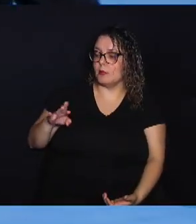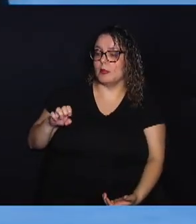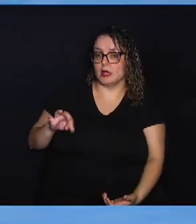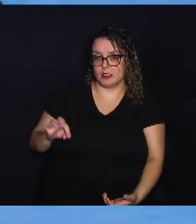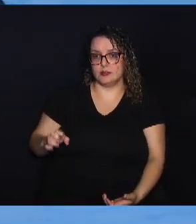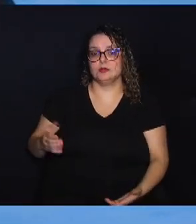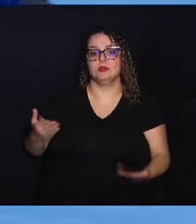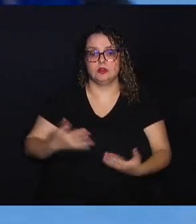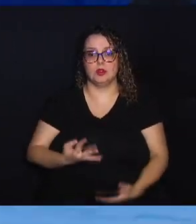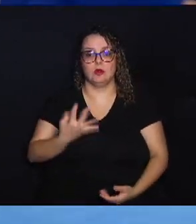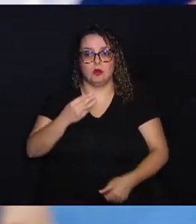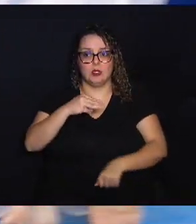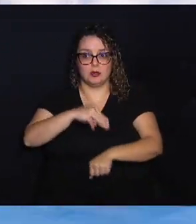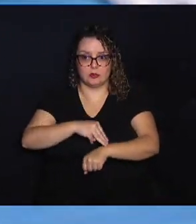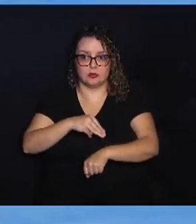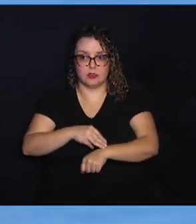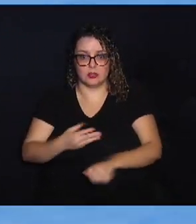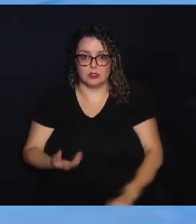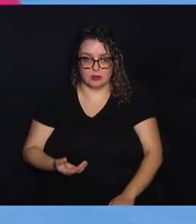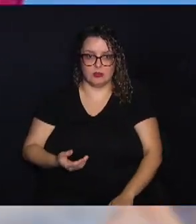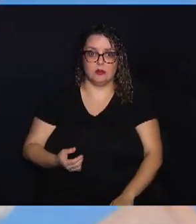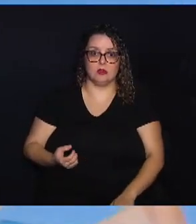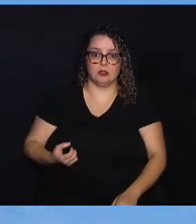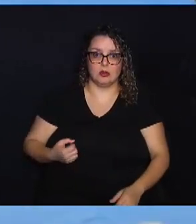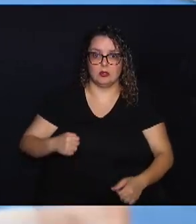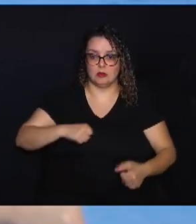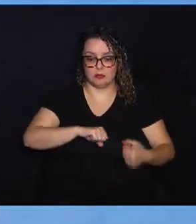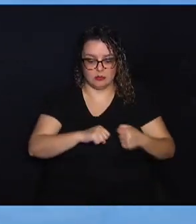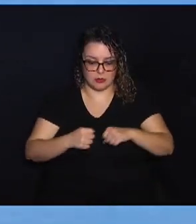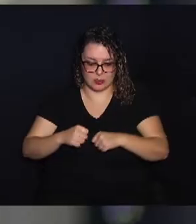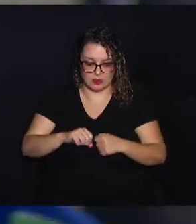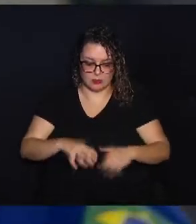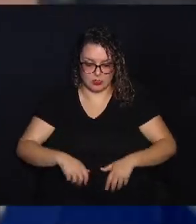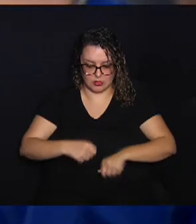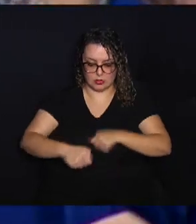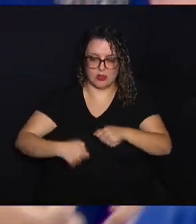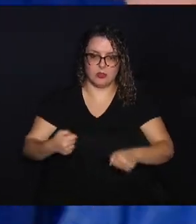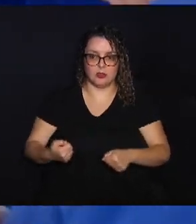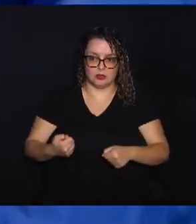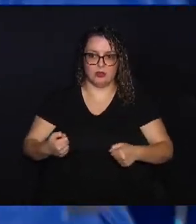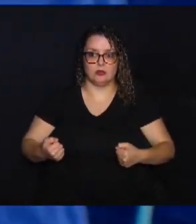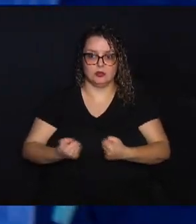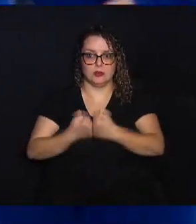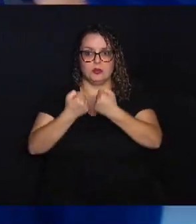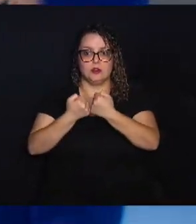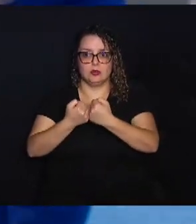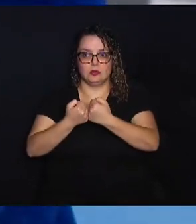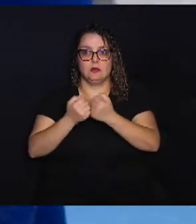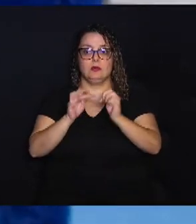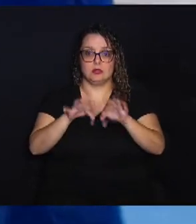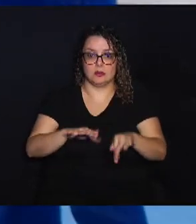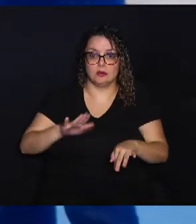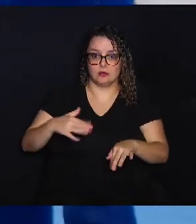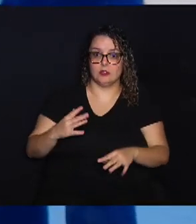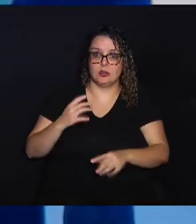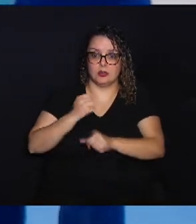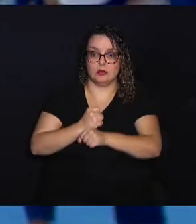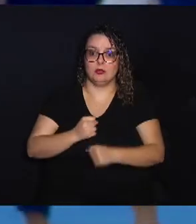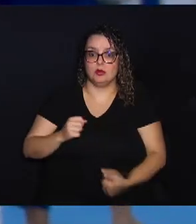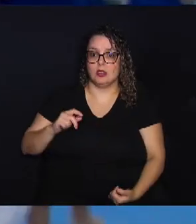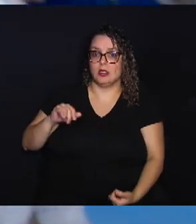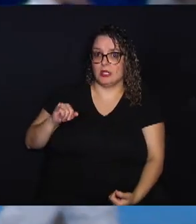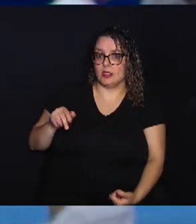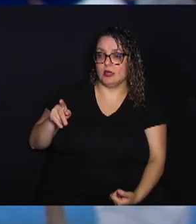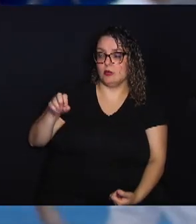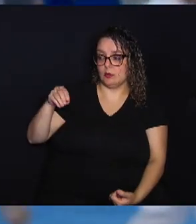ele tem 4 minutos. A luta pode ser finalizada no momento que o atleta ganha o ponto chamado Ippon,